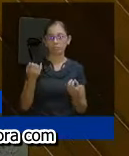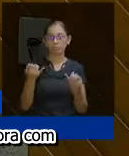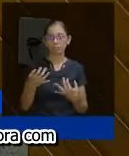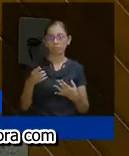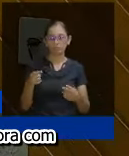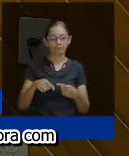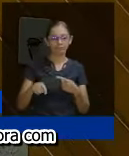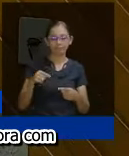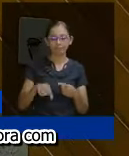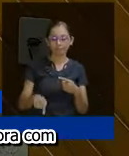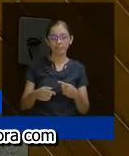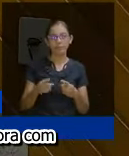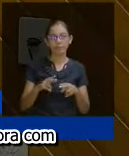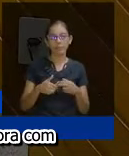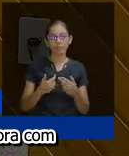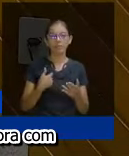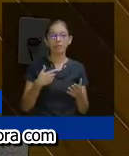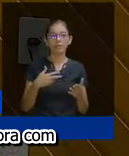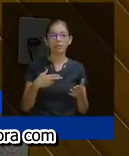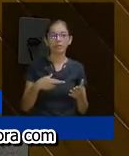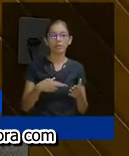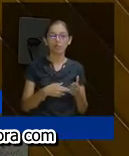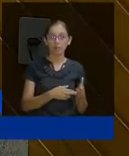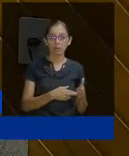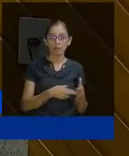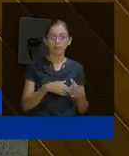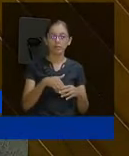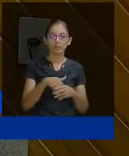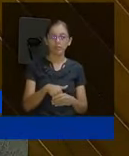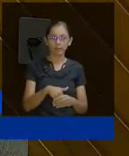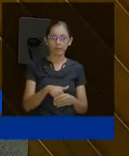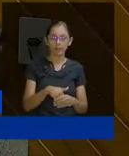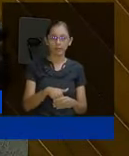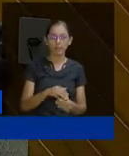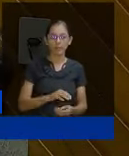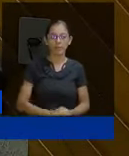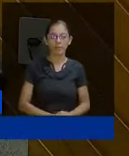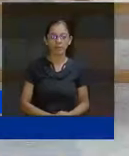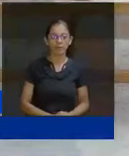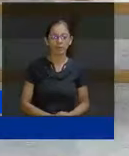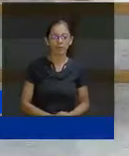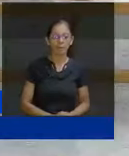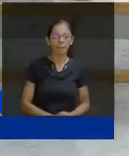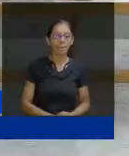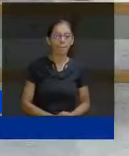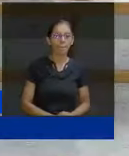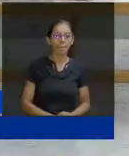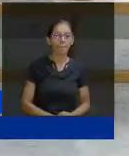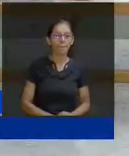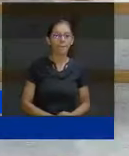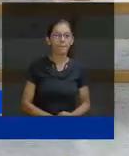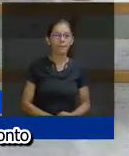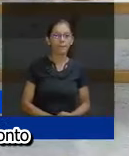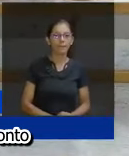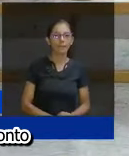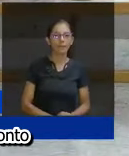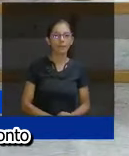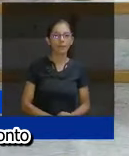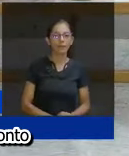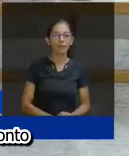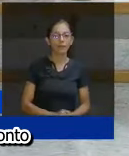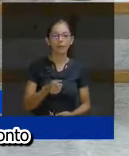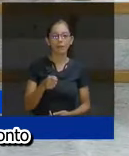senhor presidente, eu vou acompanhar a eminente relatora com todas as vênias ao voto divergente. Foco na parte central da